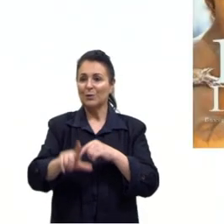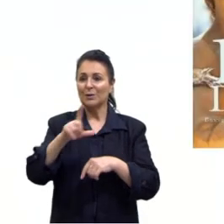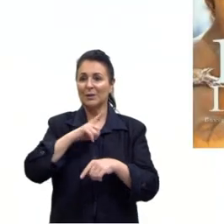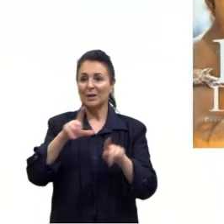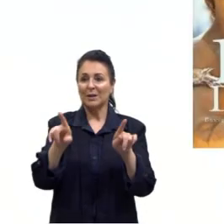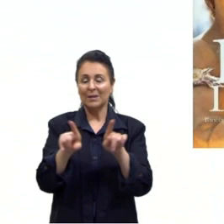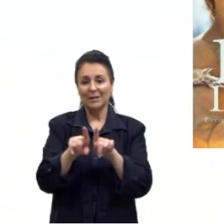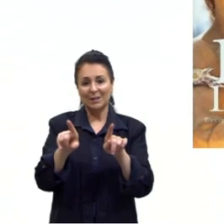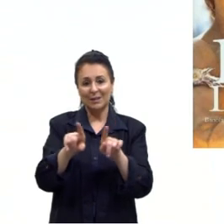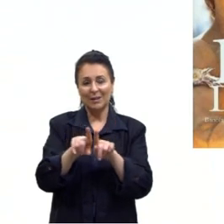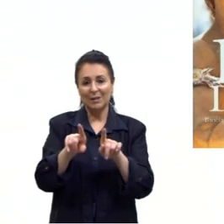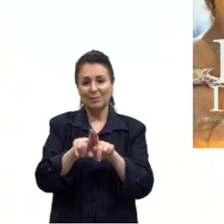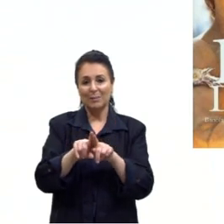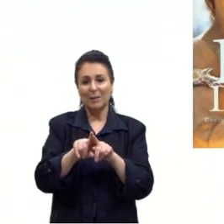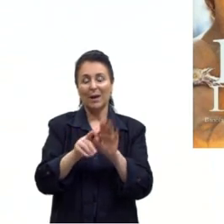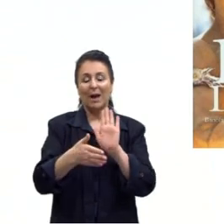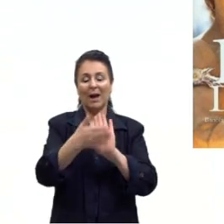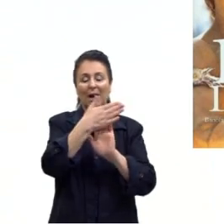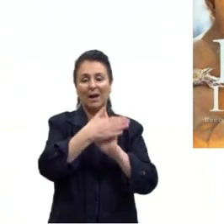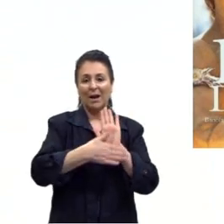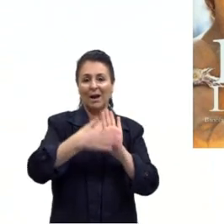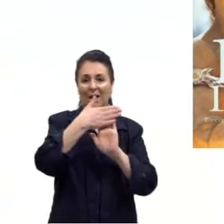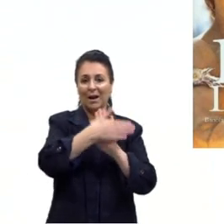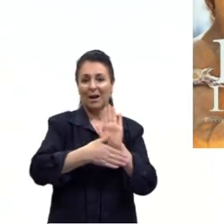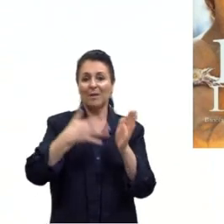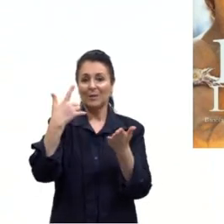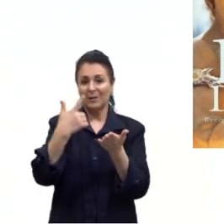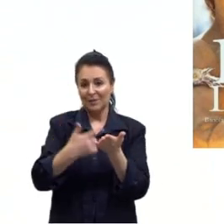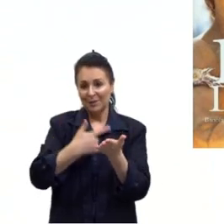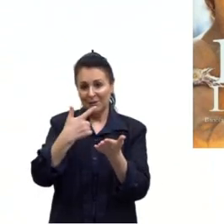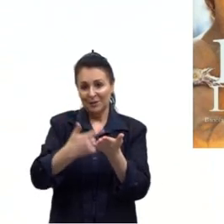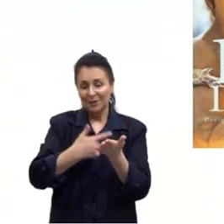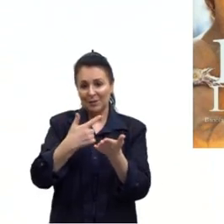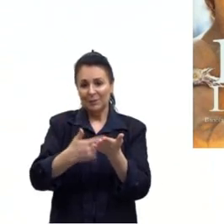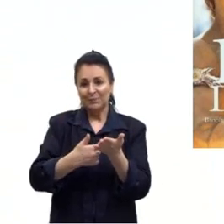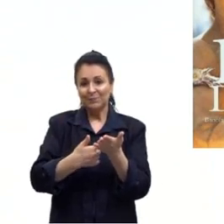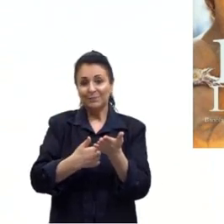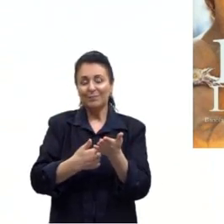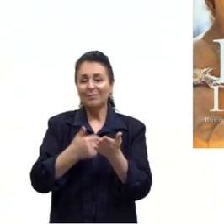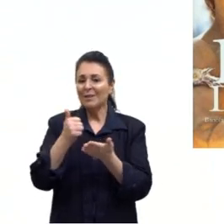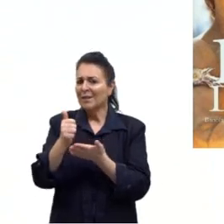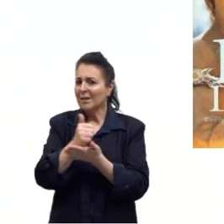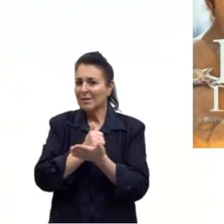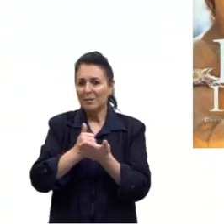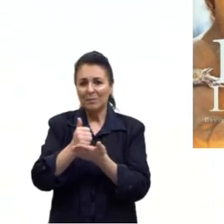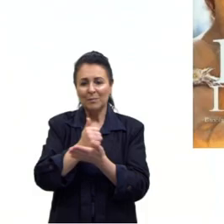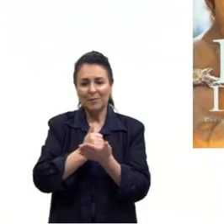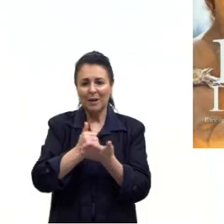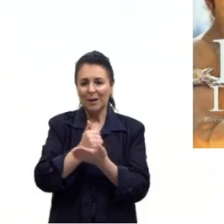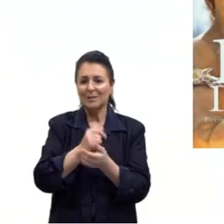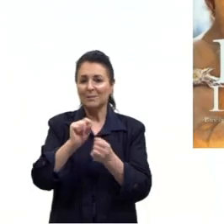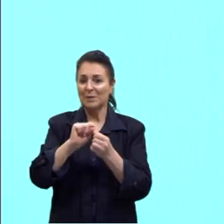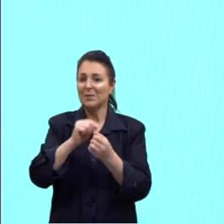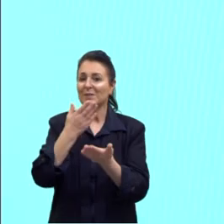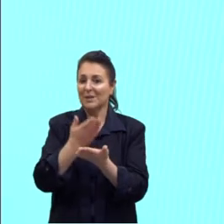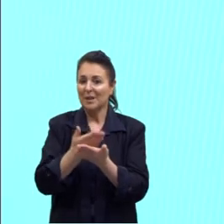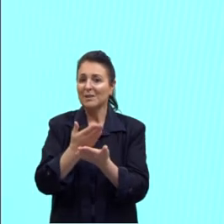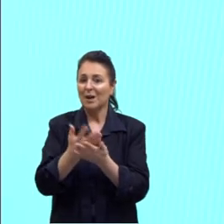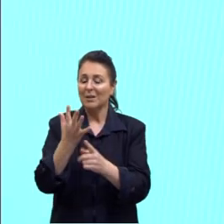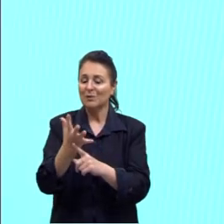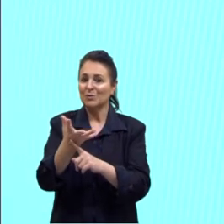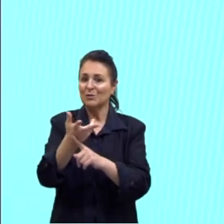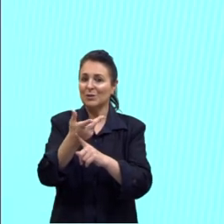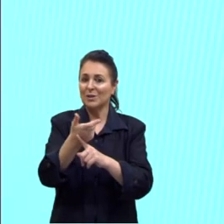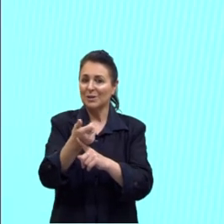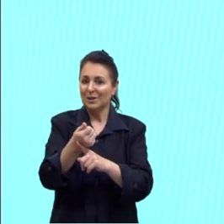temos também aqui a capa né deste livro que ao nosso livro base aqui para as nossas aulas